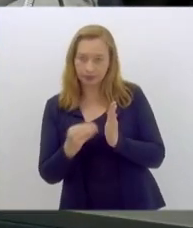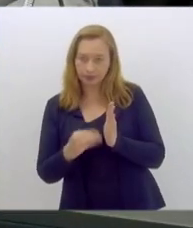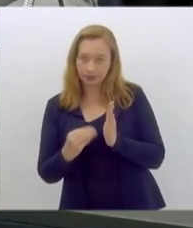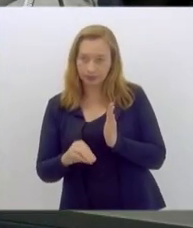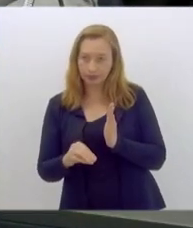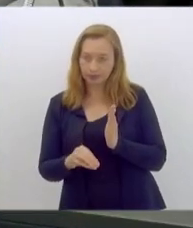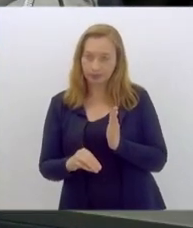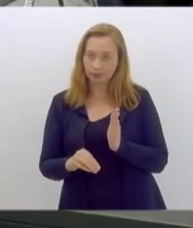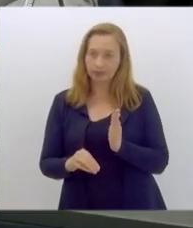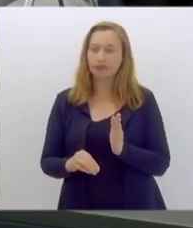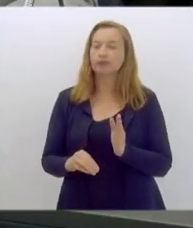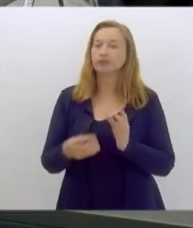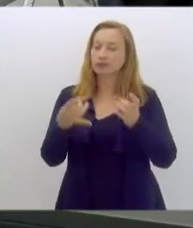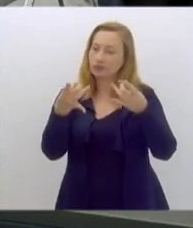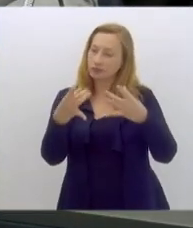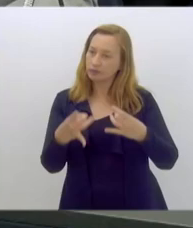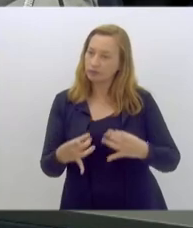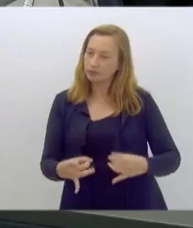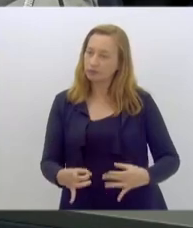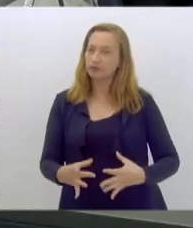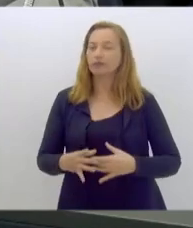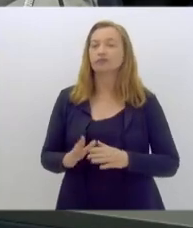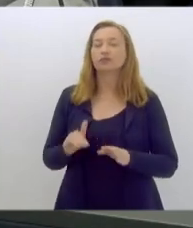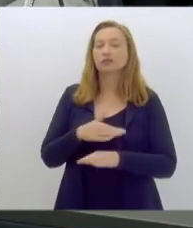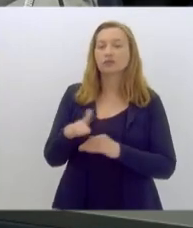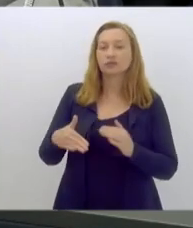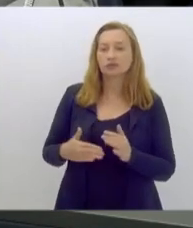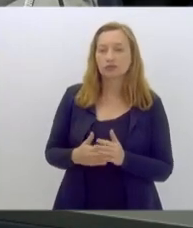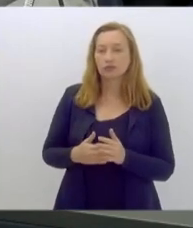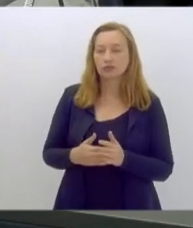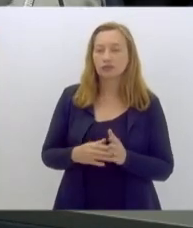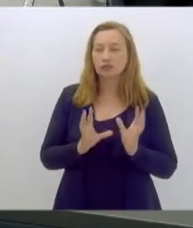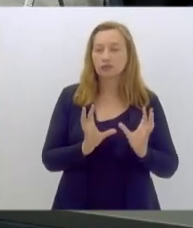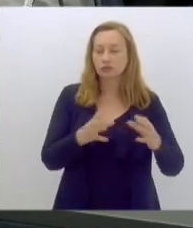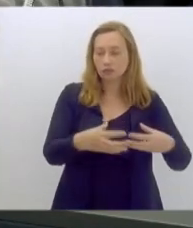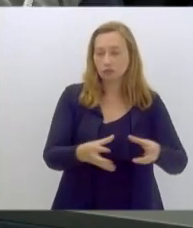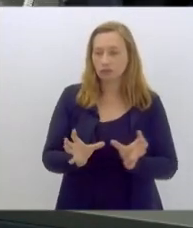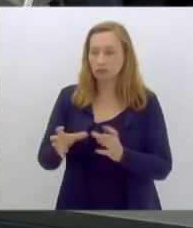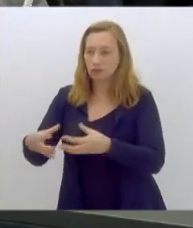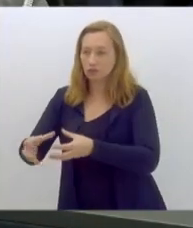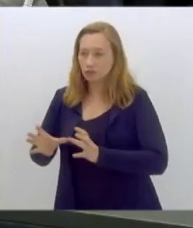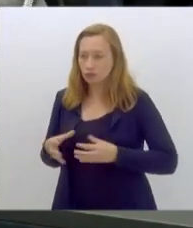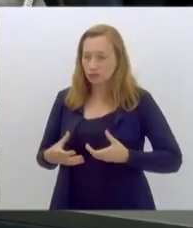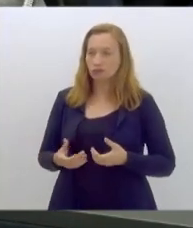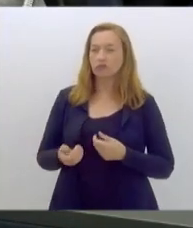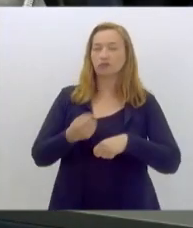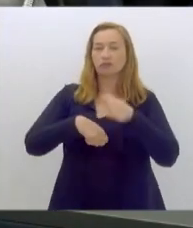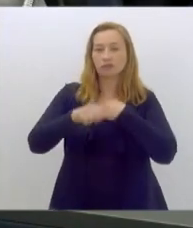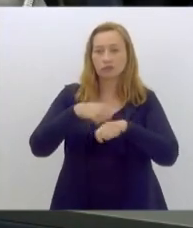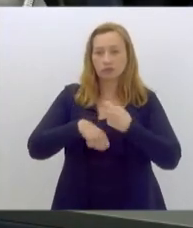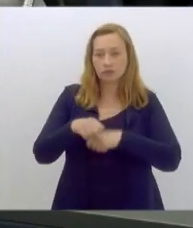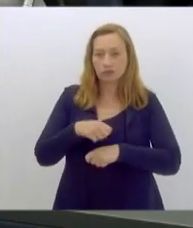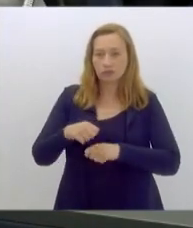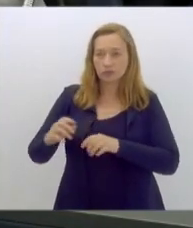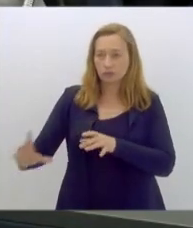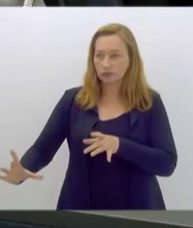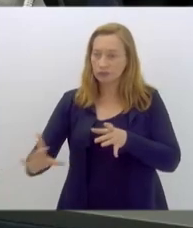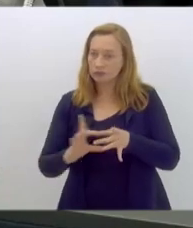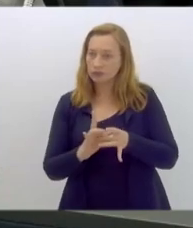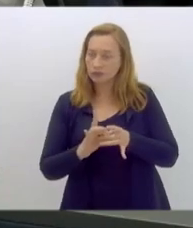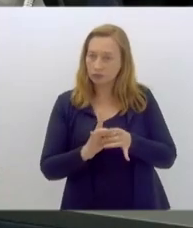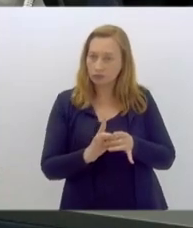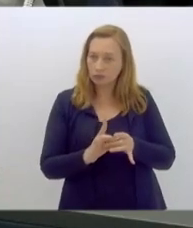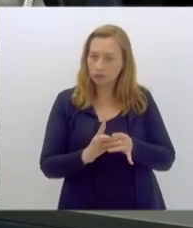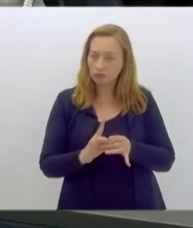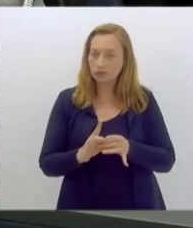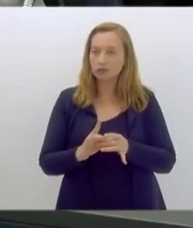orçamentário de forma detalhada né todos os órgãos da administração como eu falei aqui a gente consolida e Trata esses